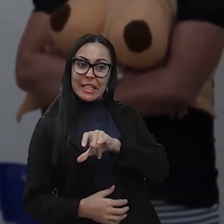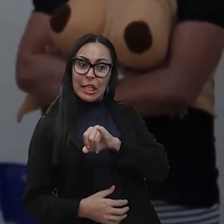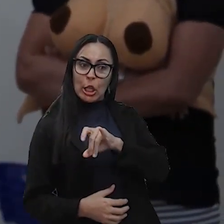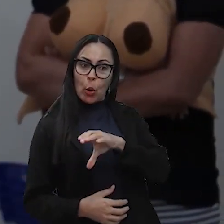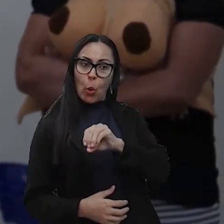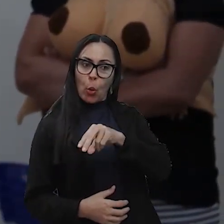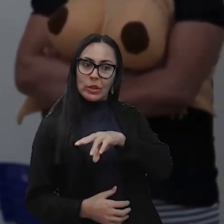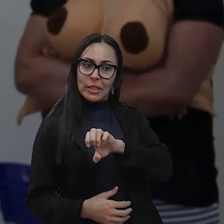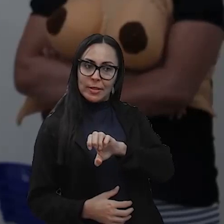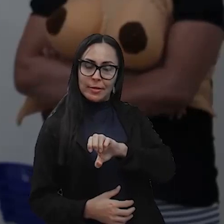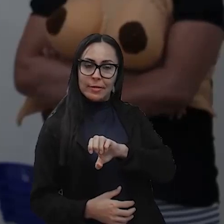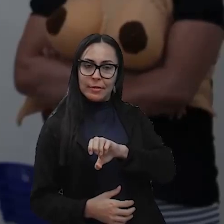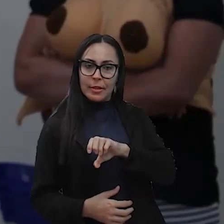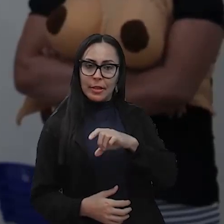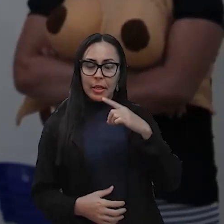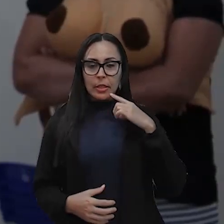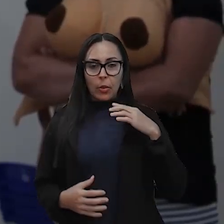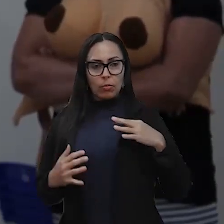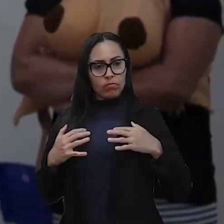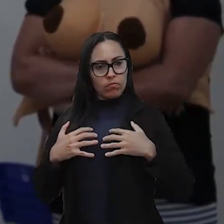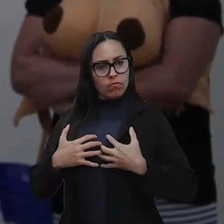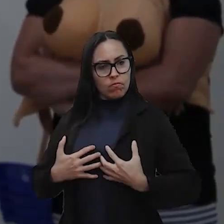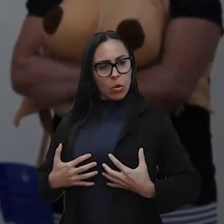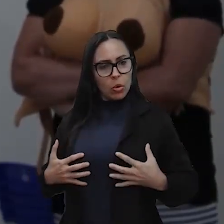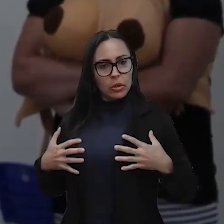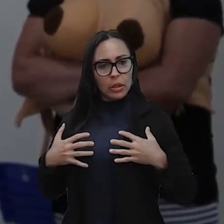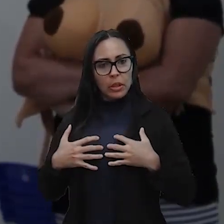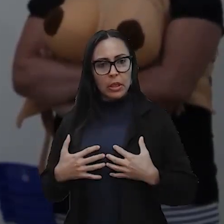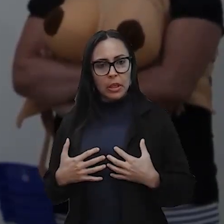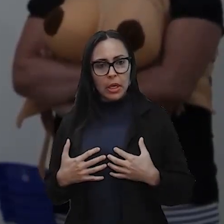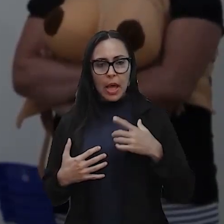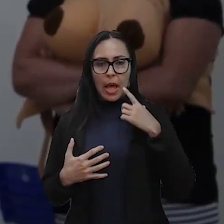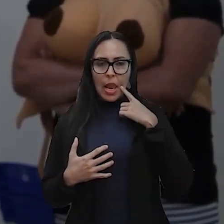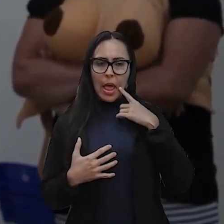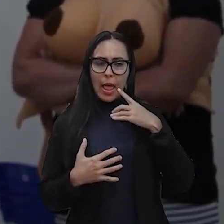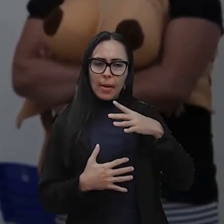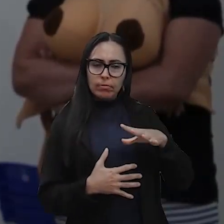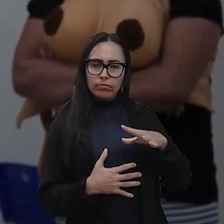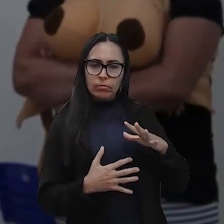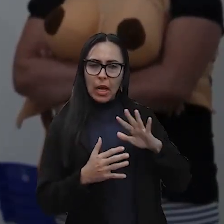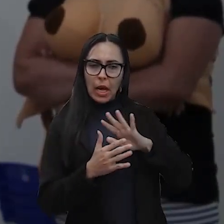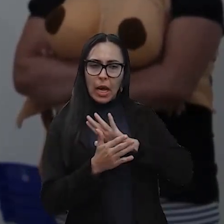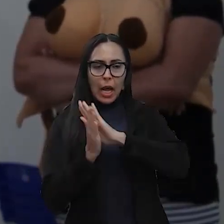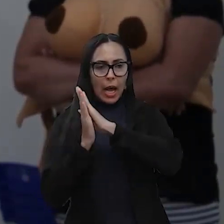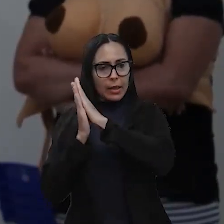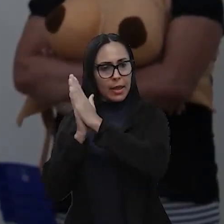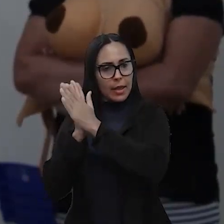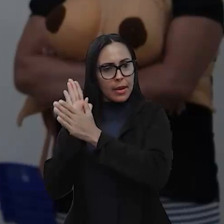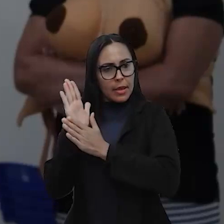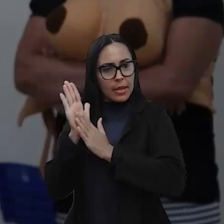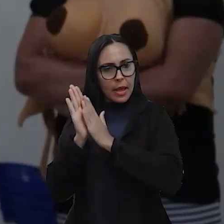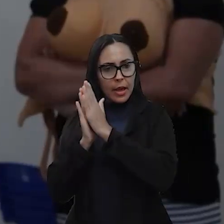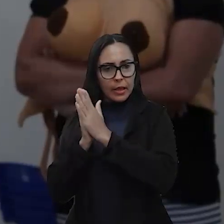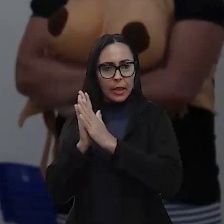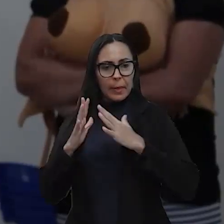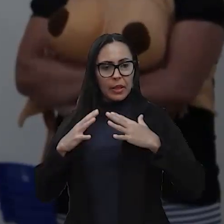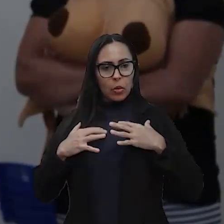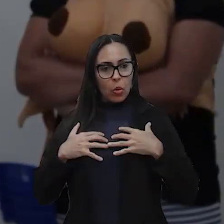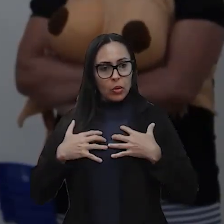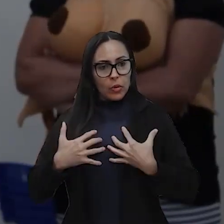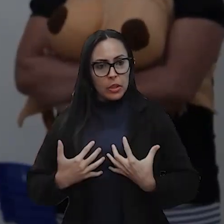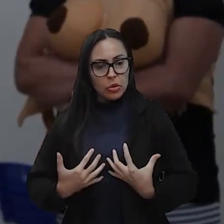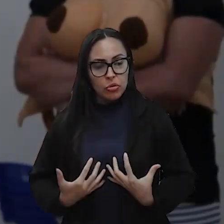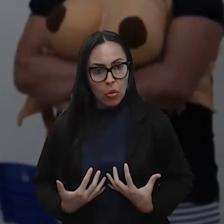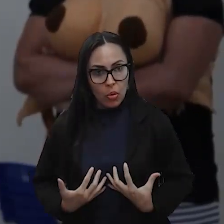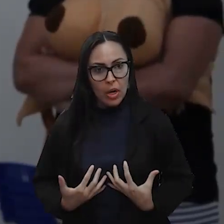aqui é uma prótese. A prótese, ela é aderida no parênquima mamário, na pele. Então, assim, quando você jogar para frente,